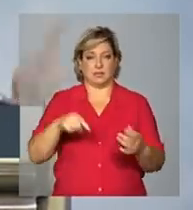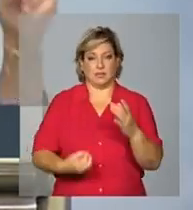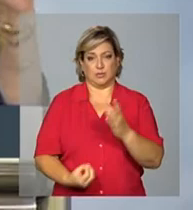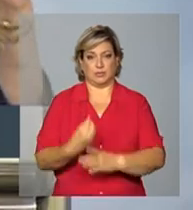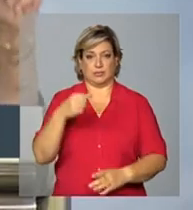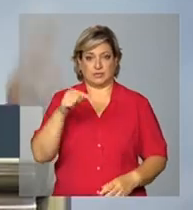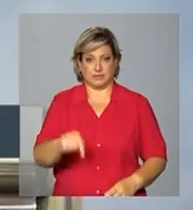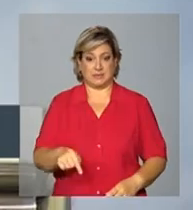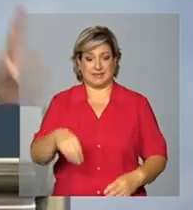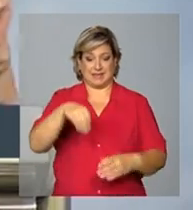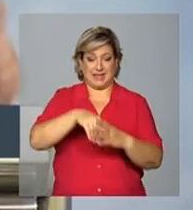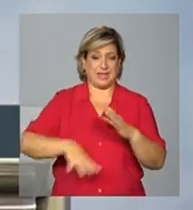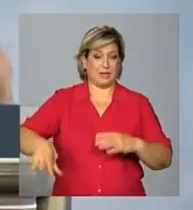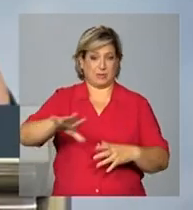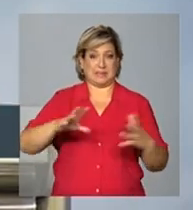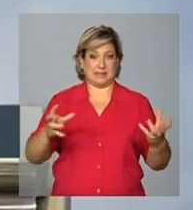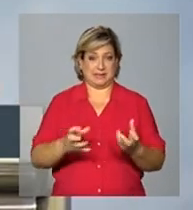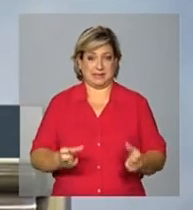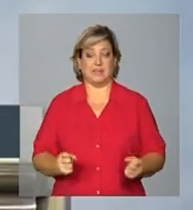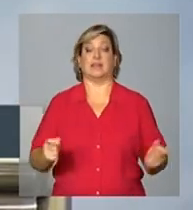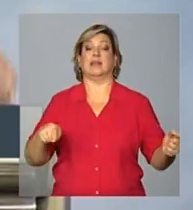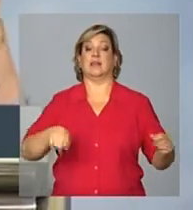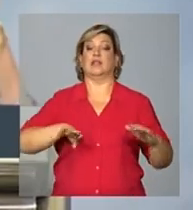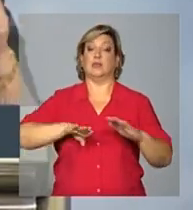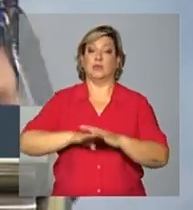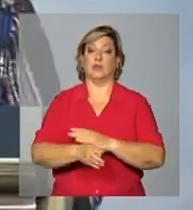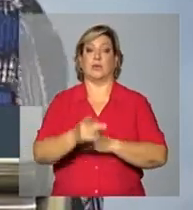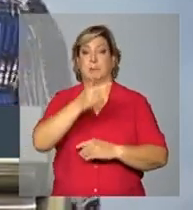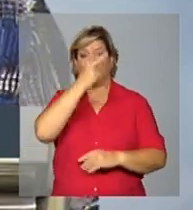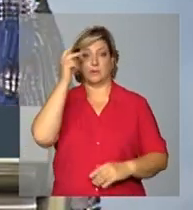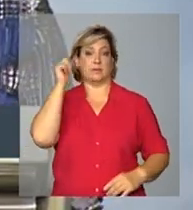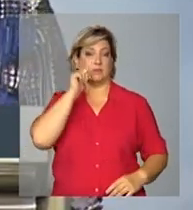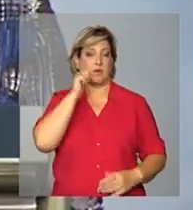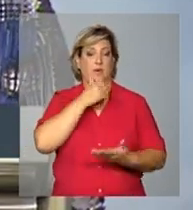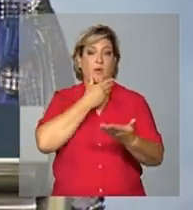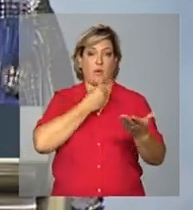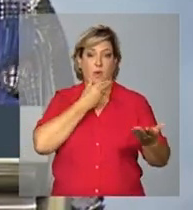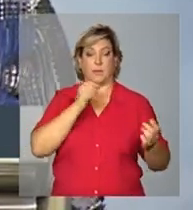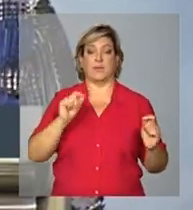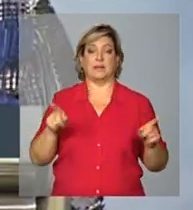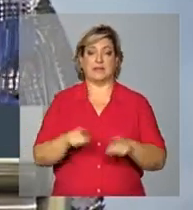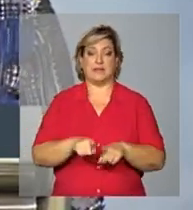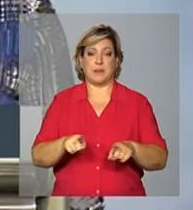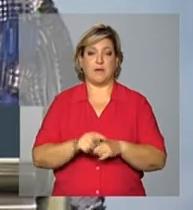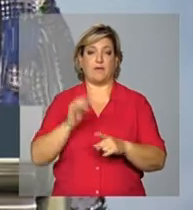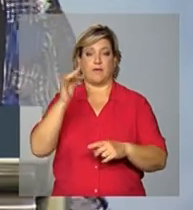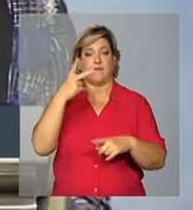criando a capacidade de homens e mulheres também para combater a seca.